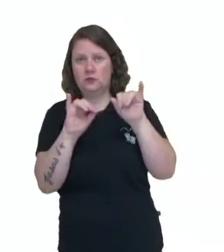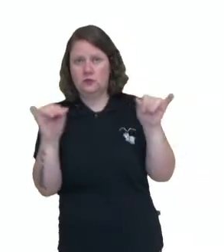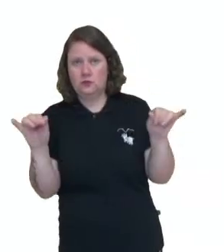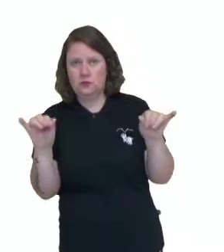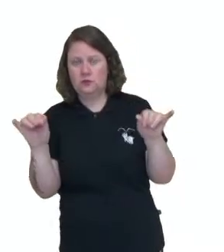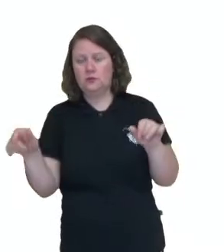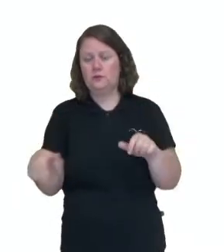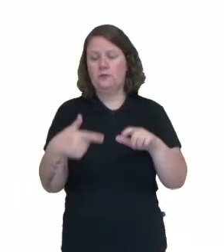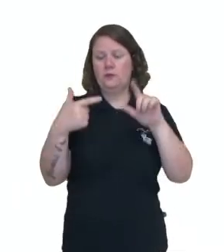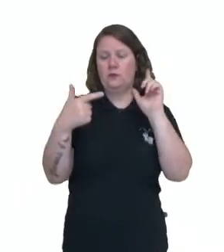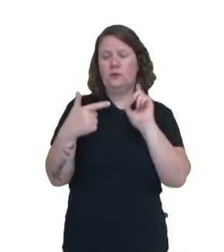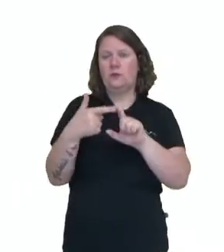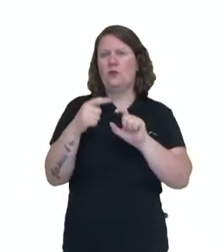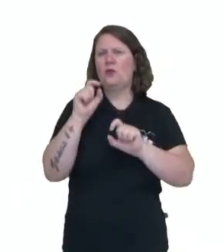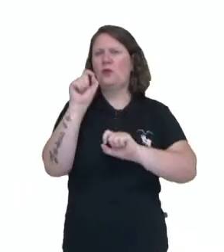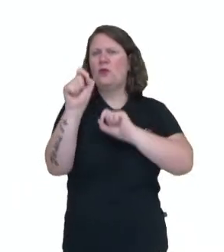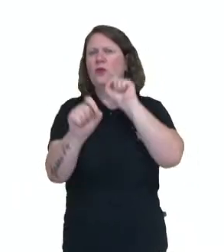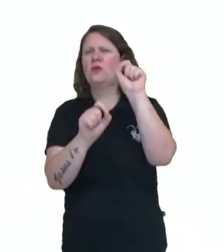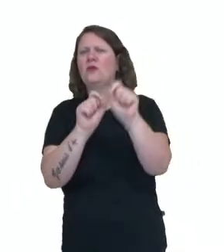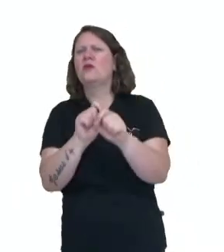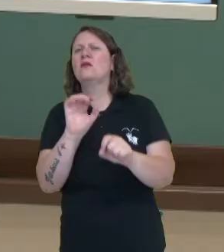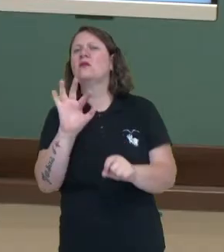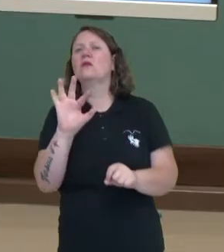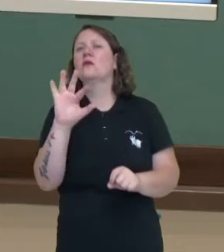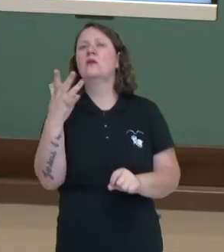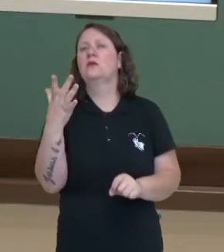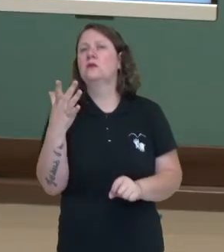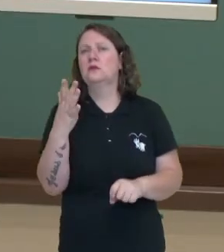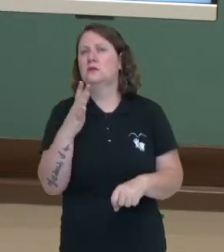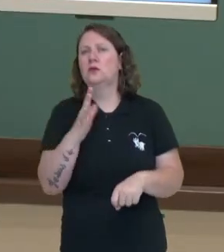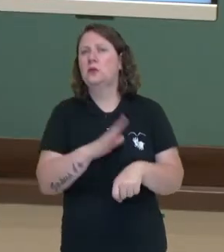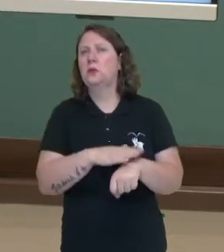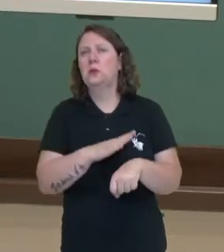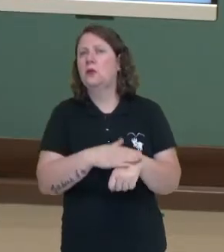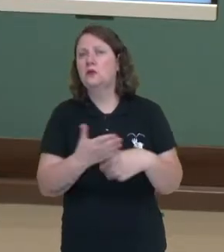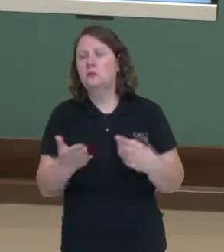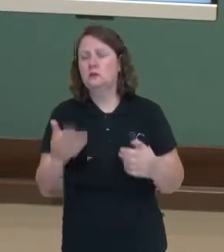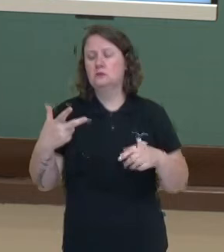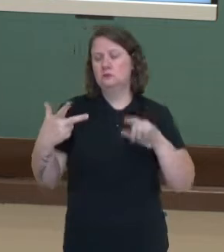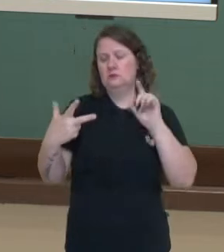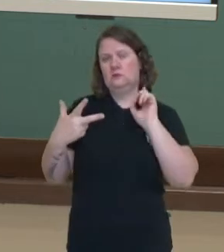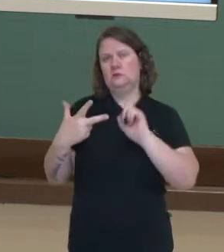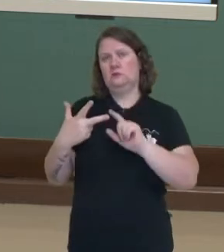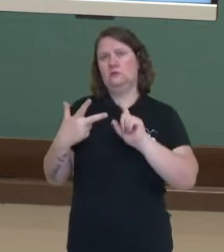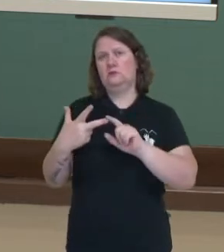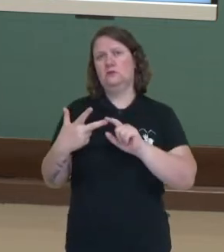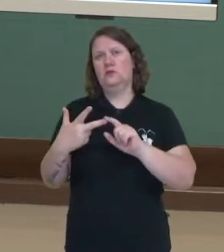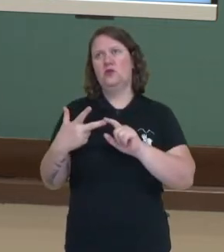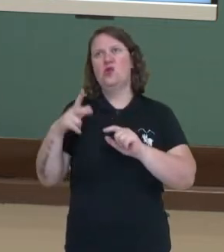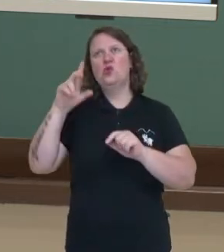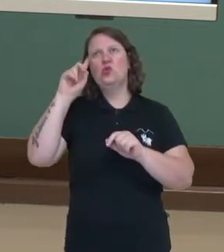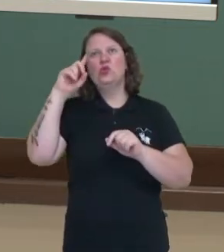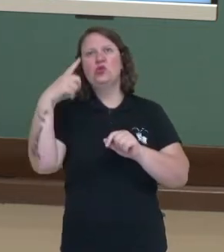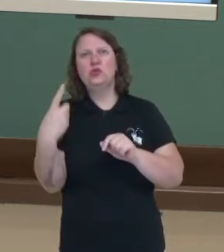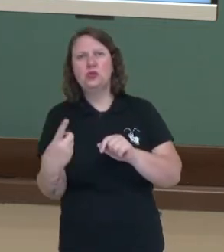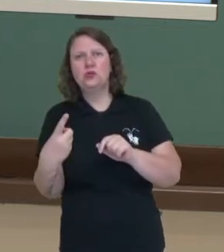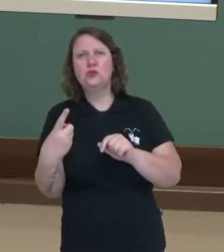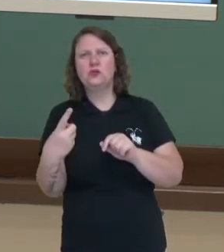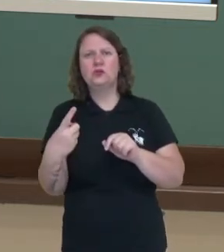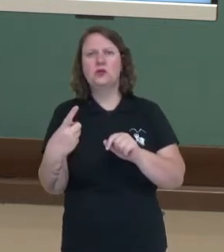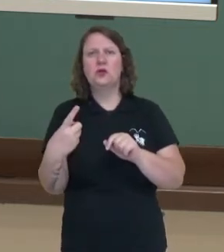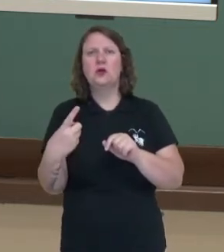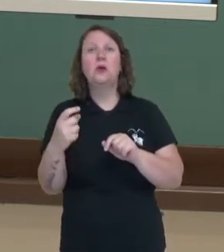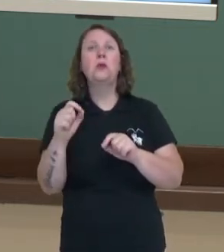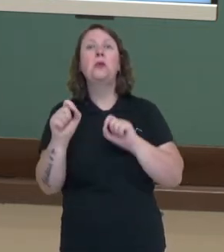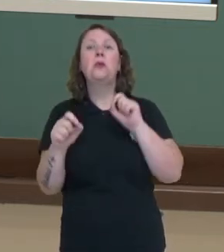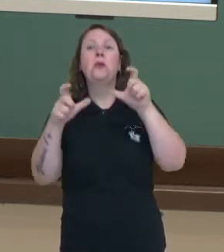nesse fato? O que é o fato? O que está acontecendo ou o que aconteceu? quando e onde